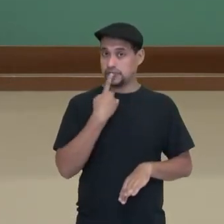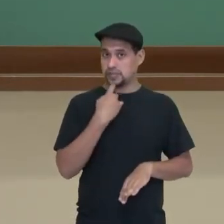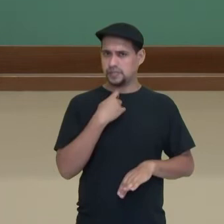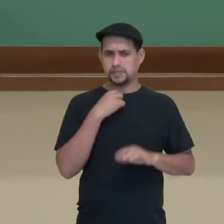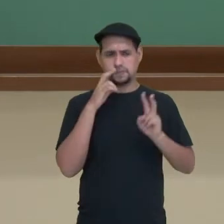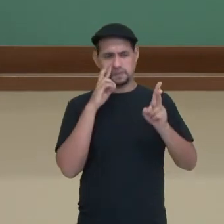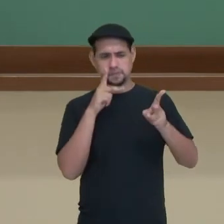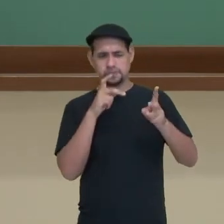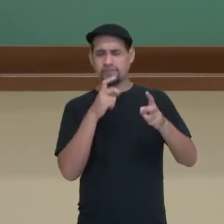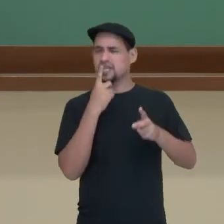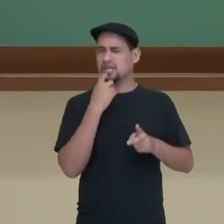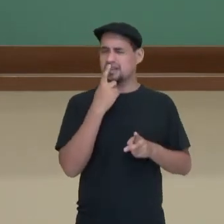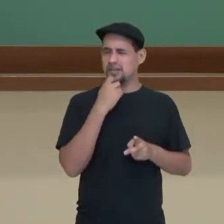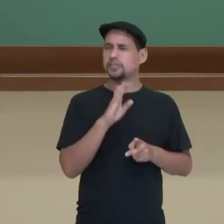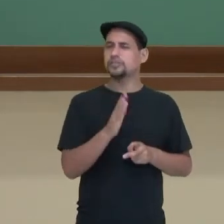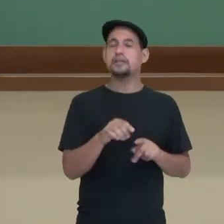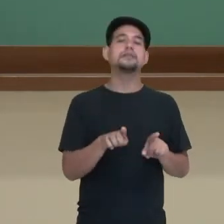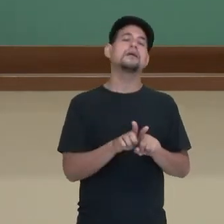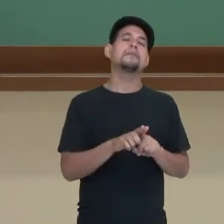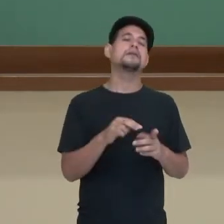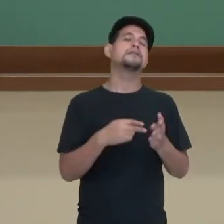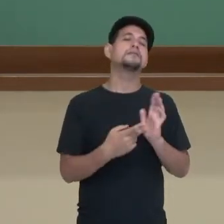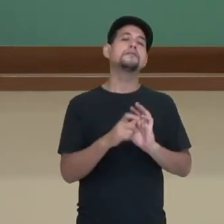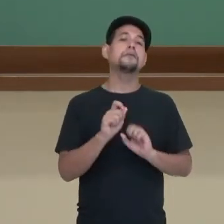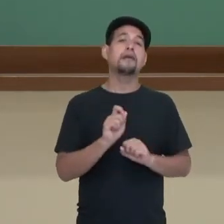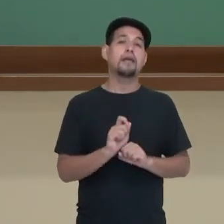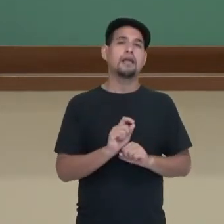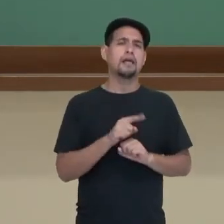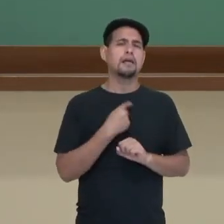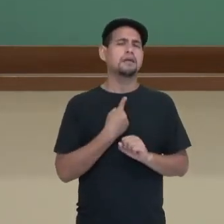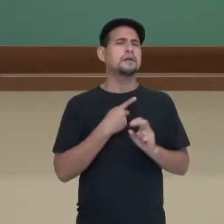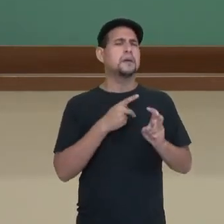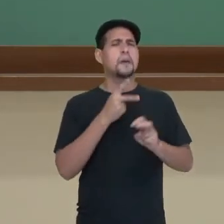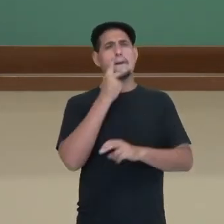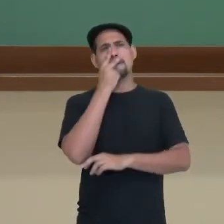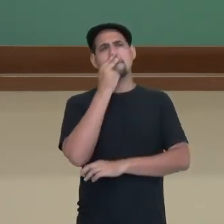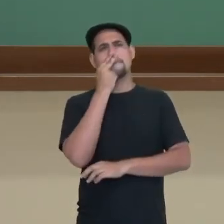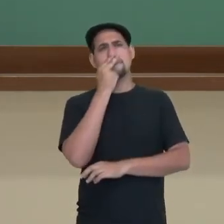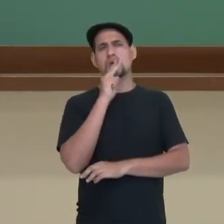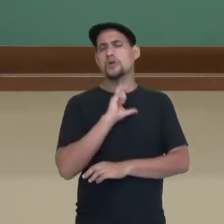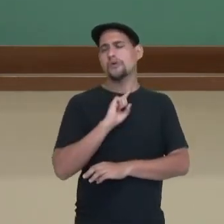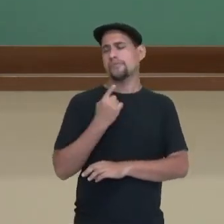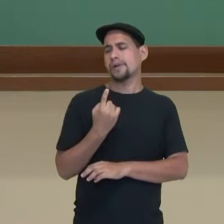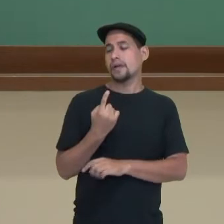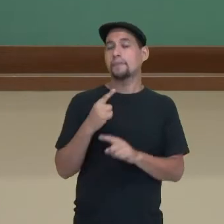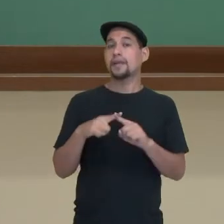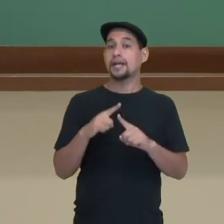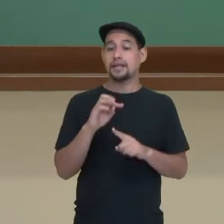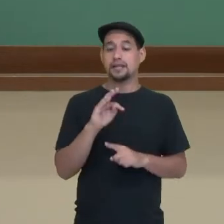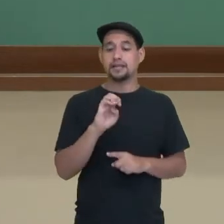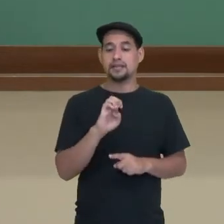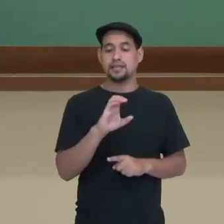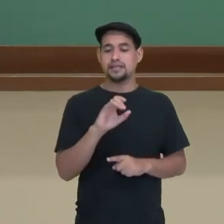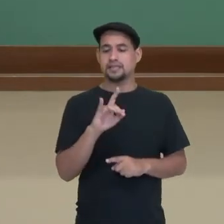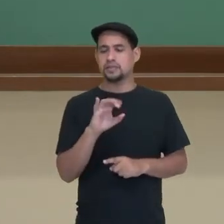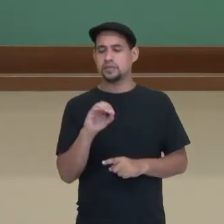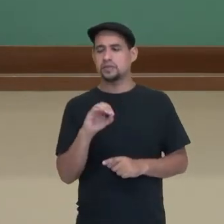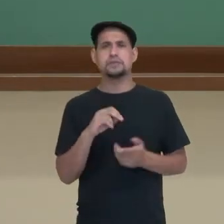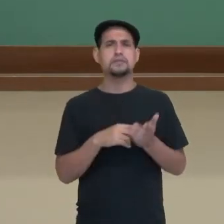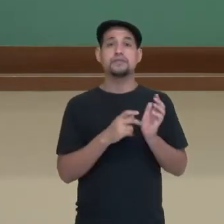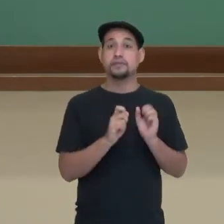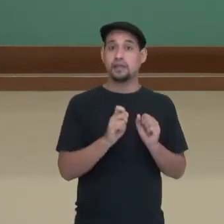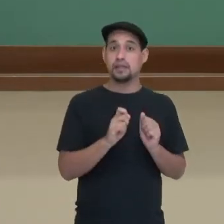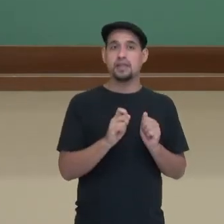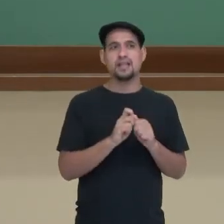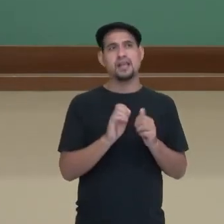olha ele vermelhinho lá, né, a gente tem a impressão que é uma única coisa. Mas o tecido sanguíneo, ele é formado